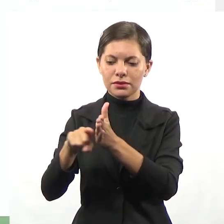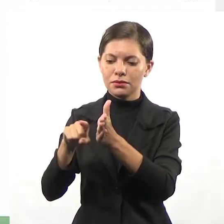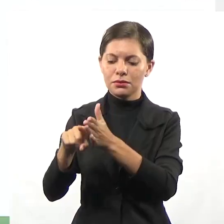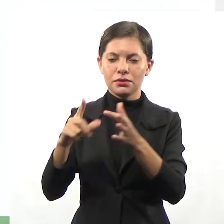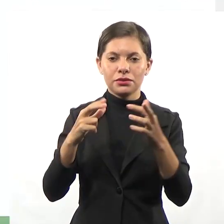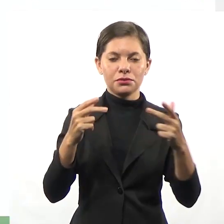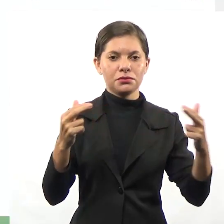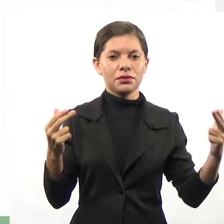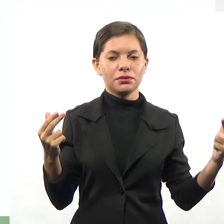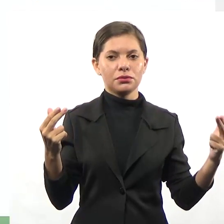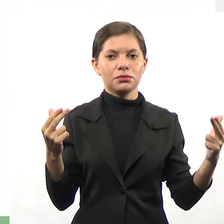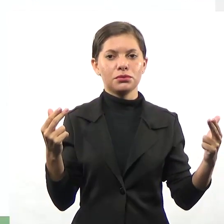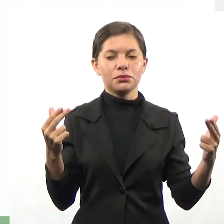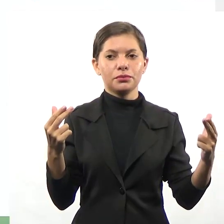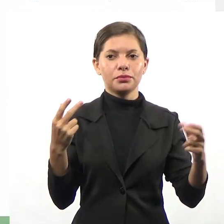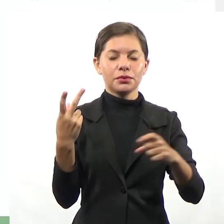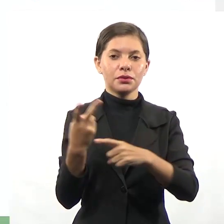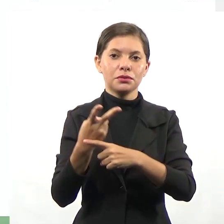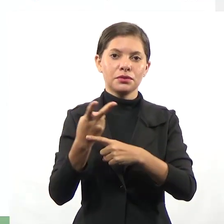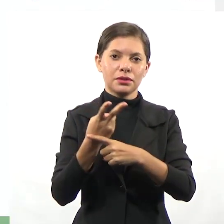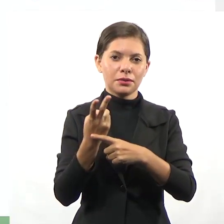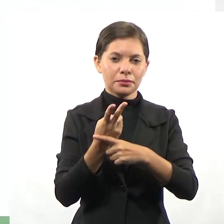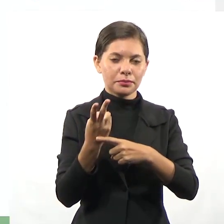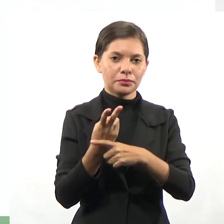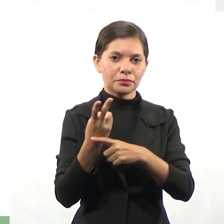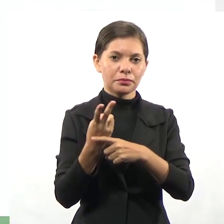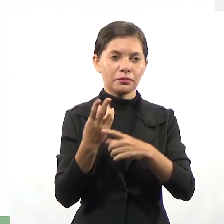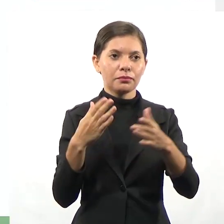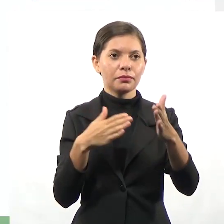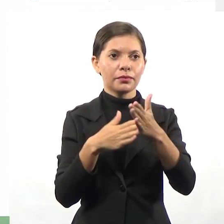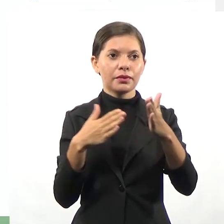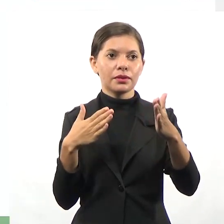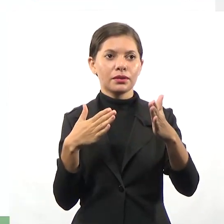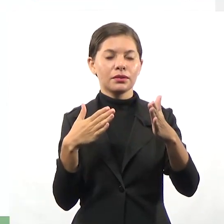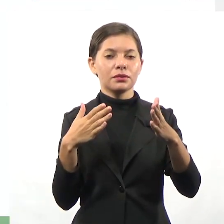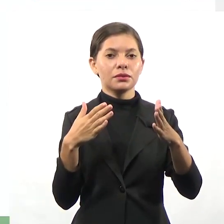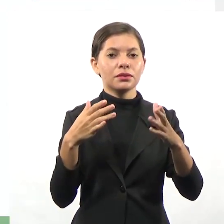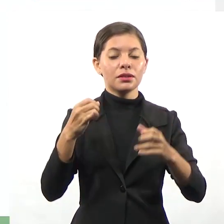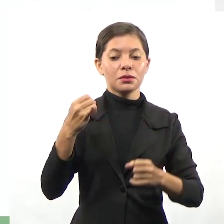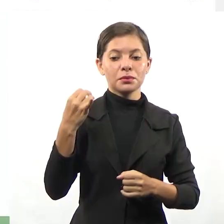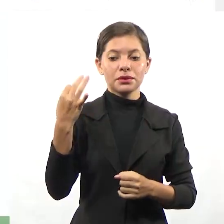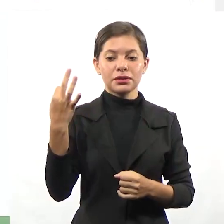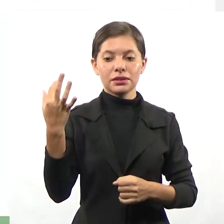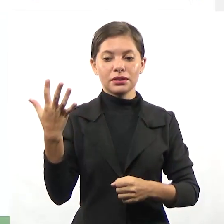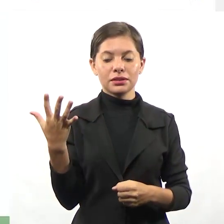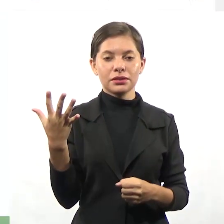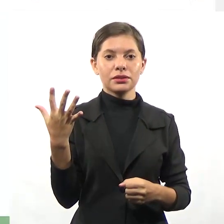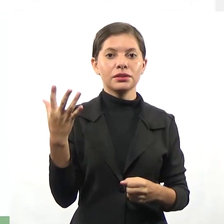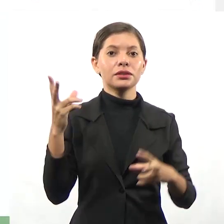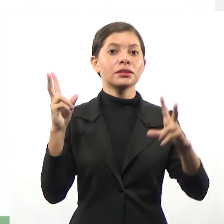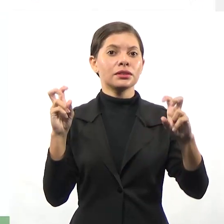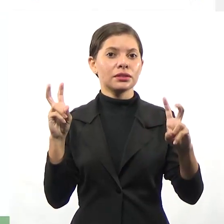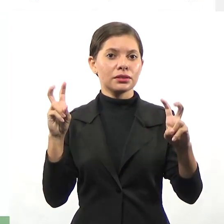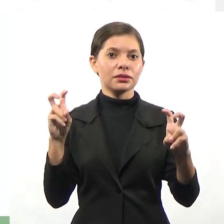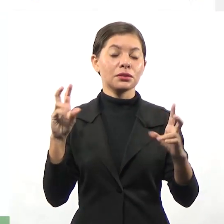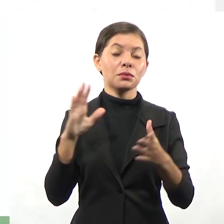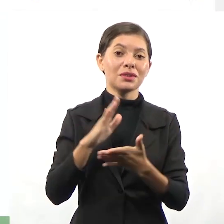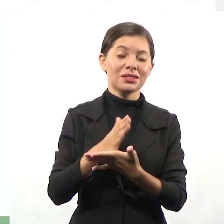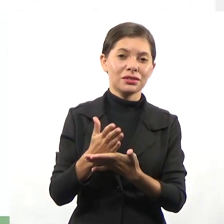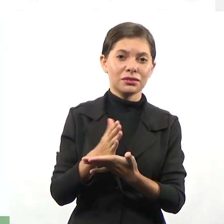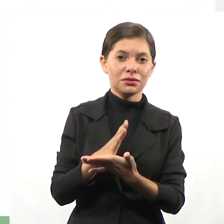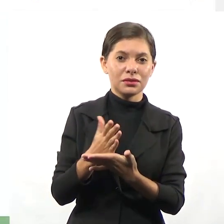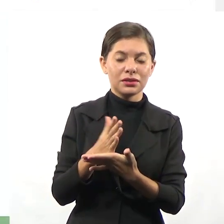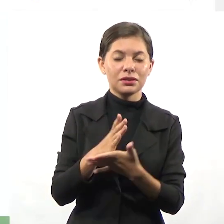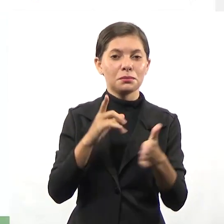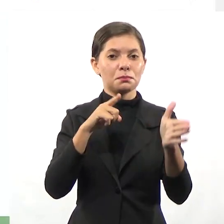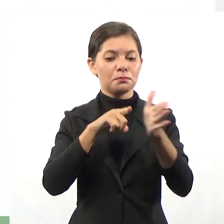citações. Então, às vezes, pesquisar por artigos escritos por pesquisadores que têm um número alto de publicação